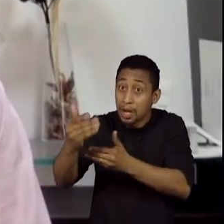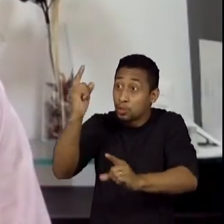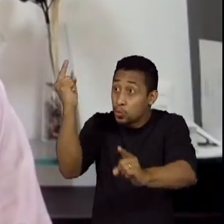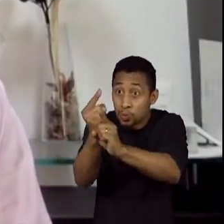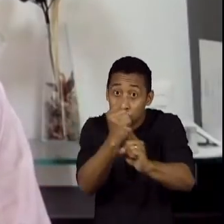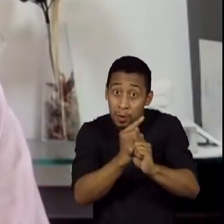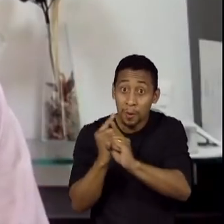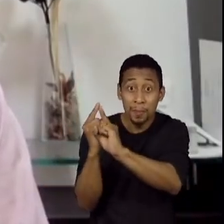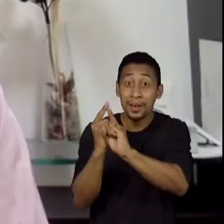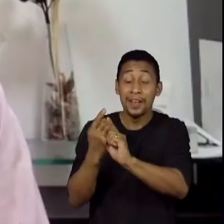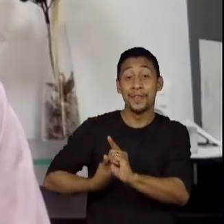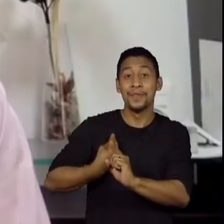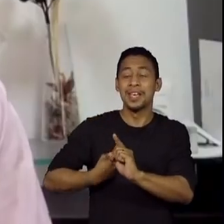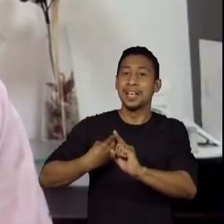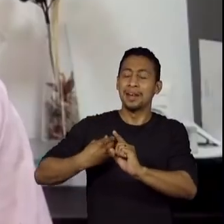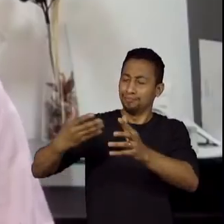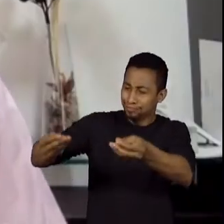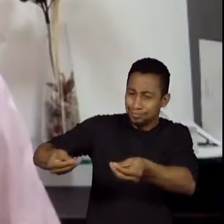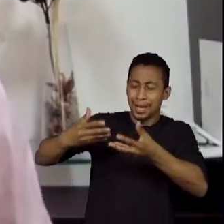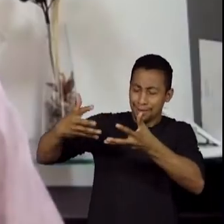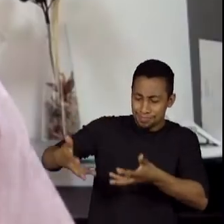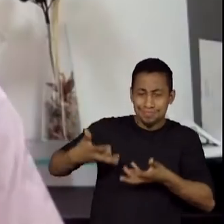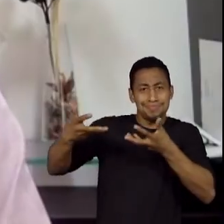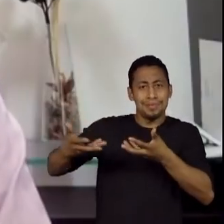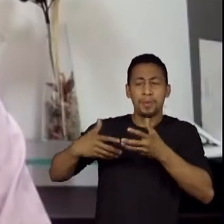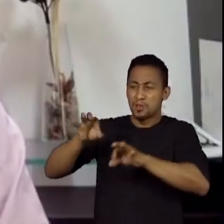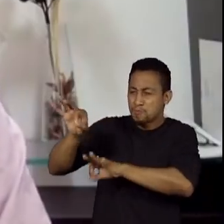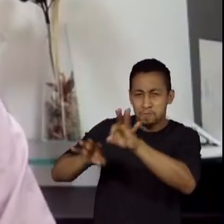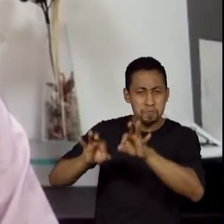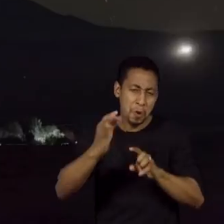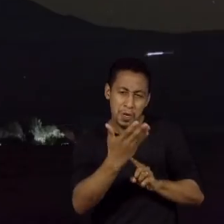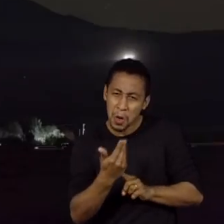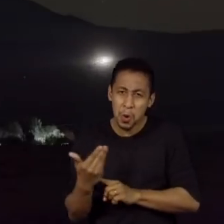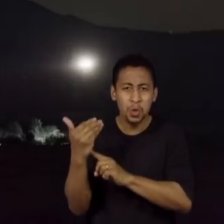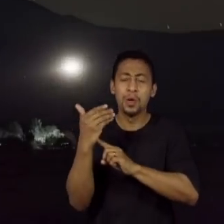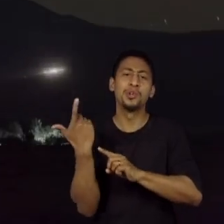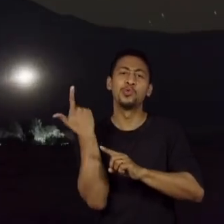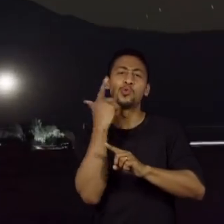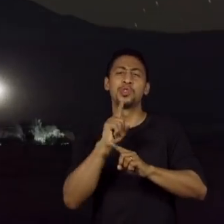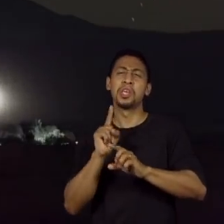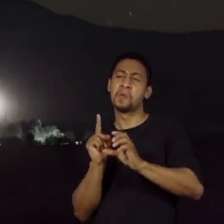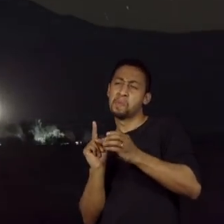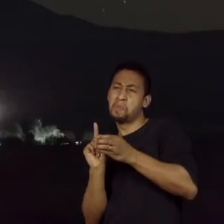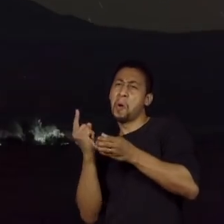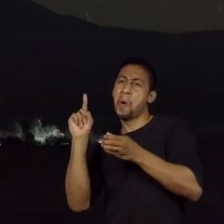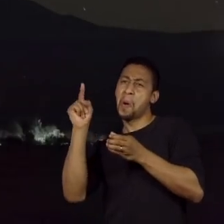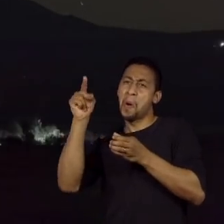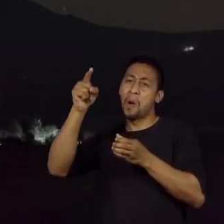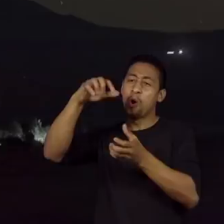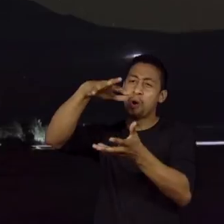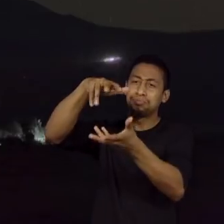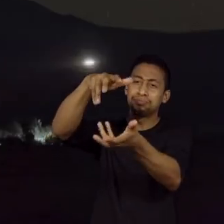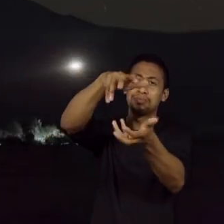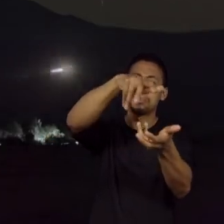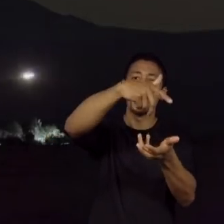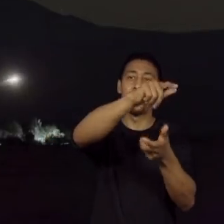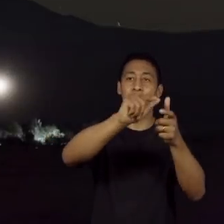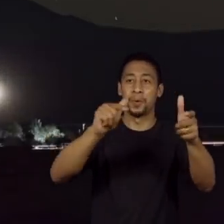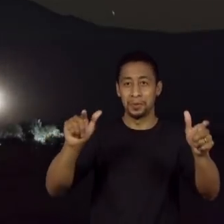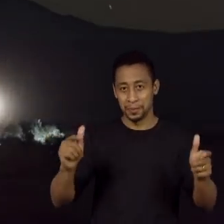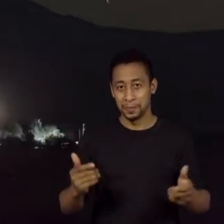mais a gente a realmente desenvolver tecnologias para ir estudar esses outros seres vivos.